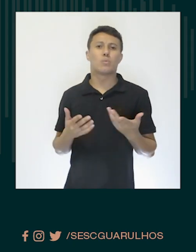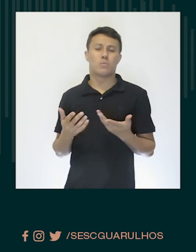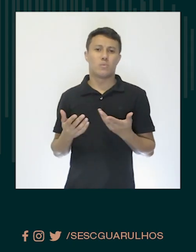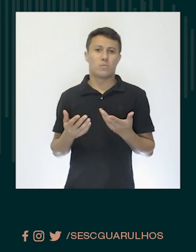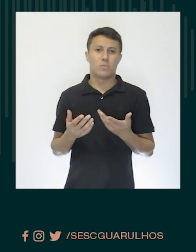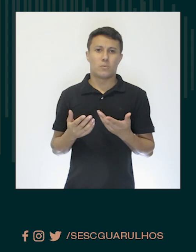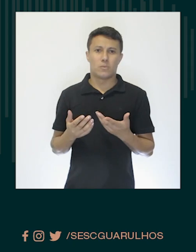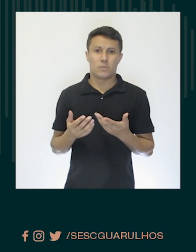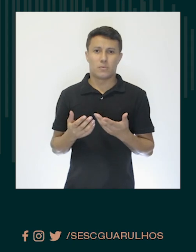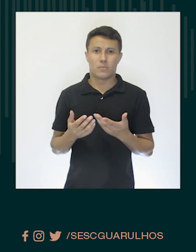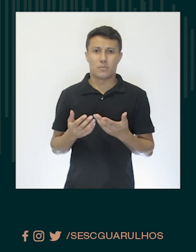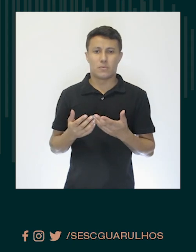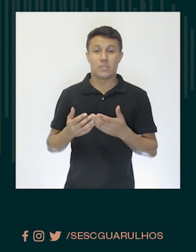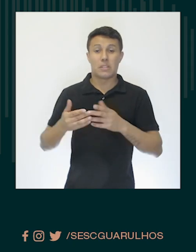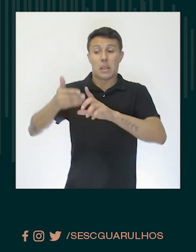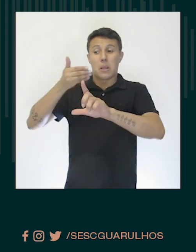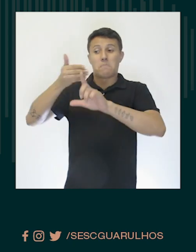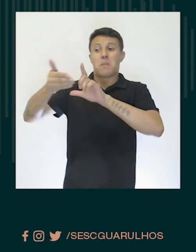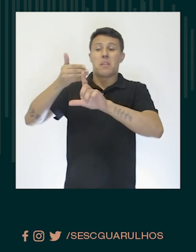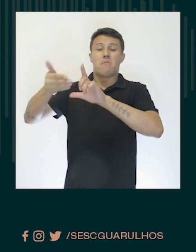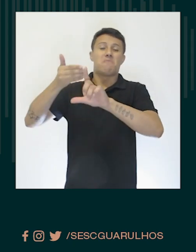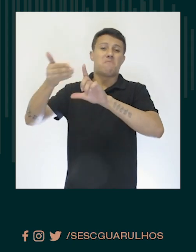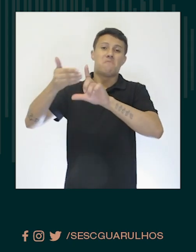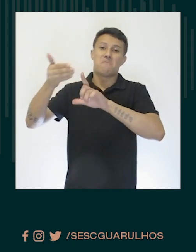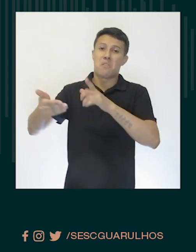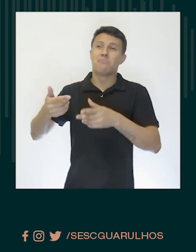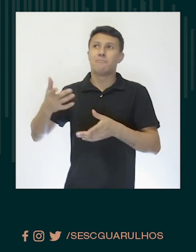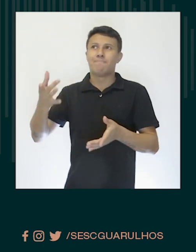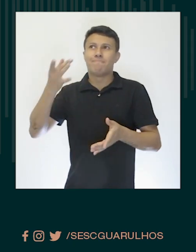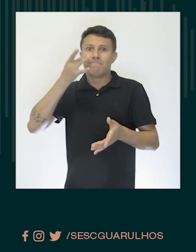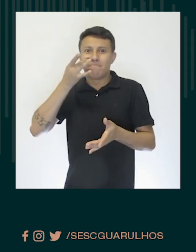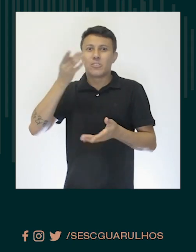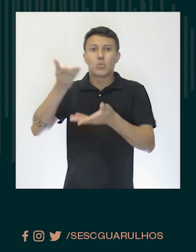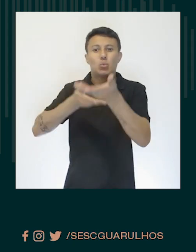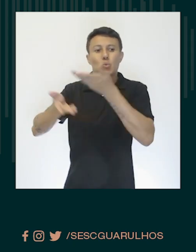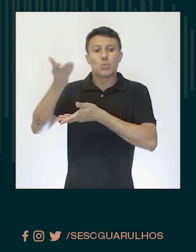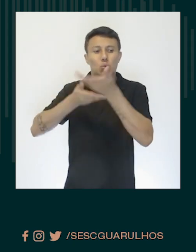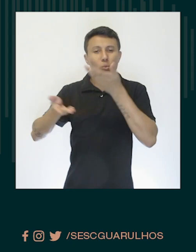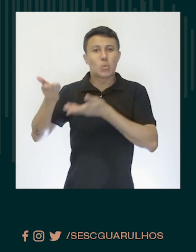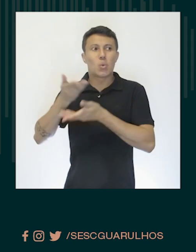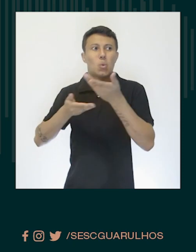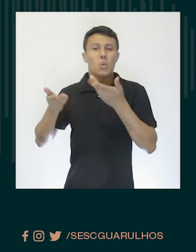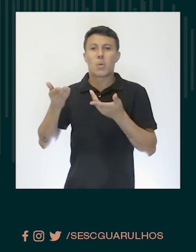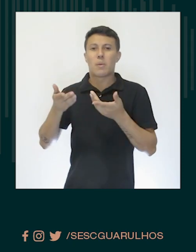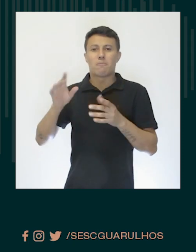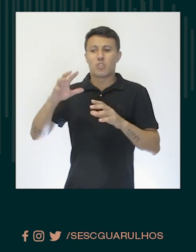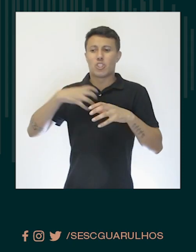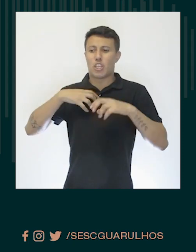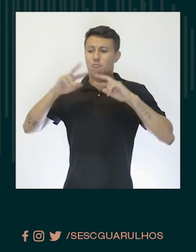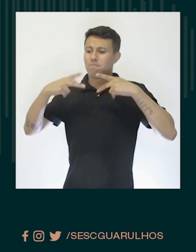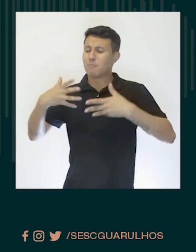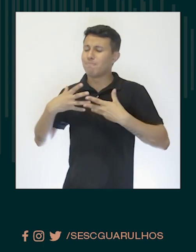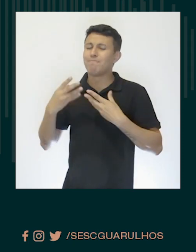de plataformas virtuais, vivenciar essas trocas de uma forma mais humana possível, mesmo que seja